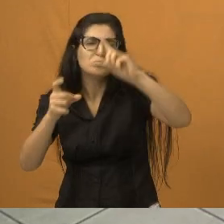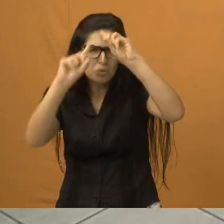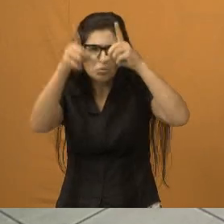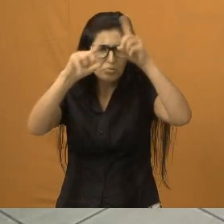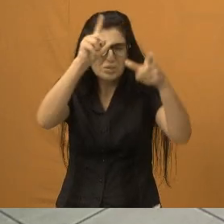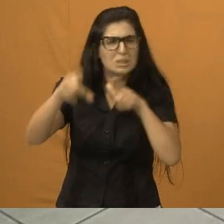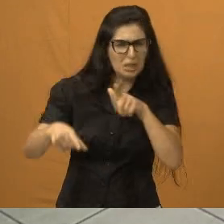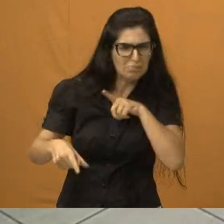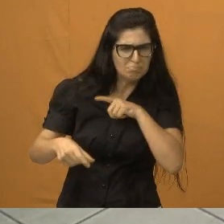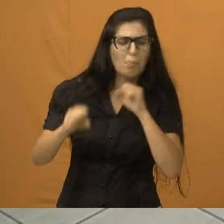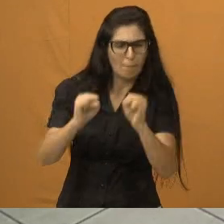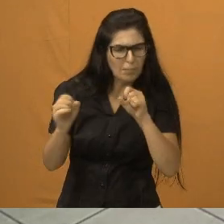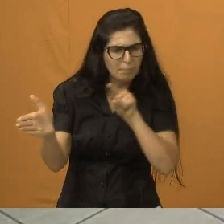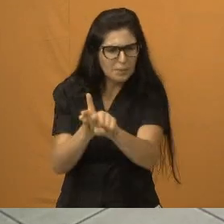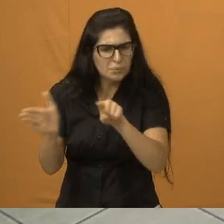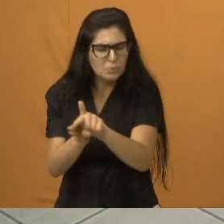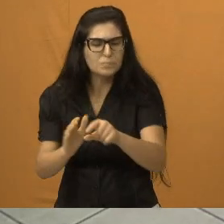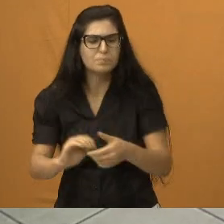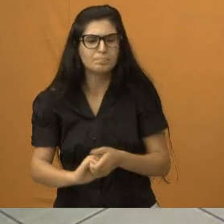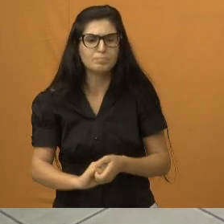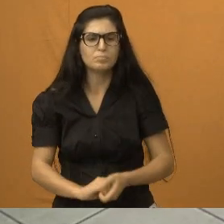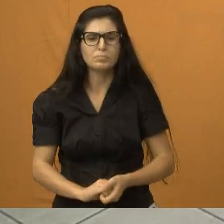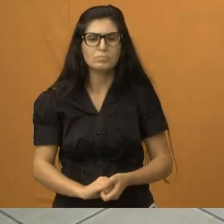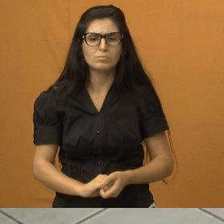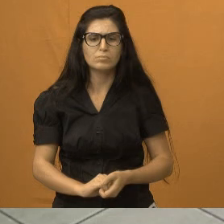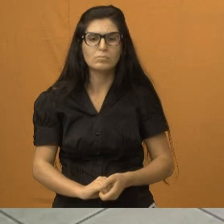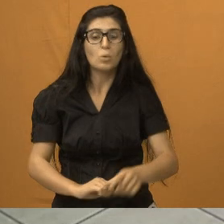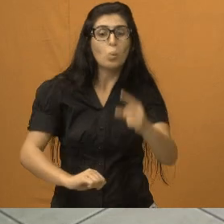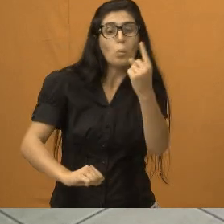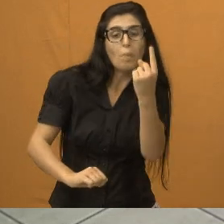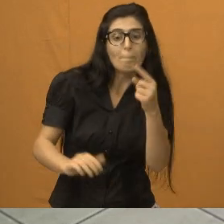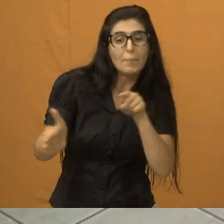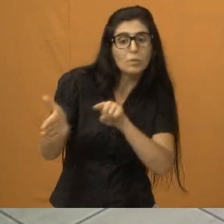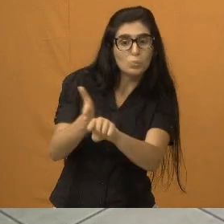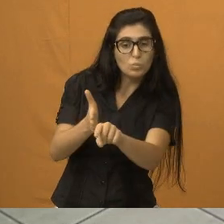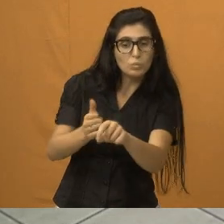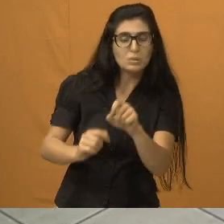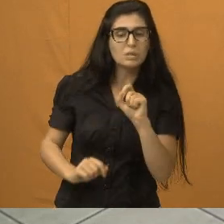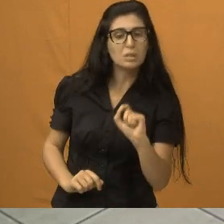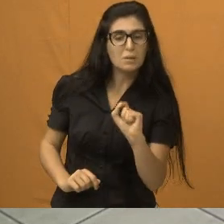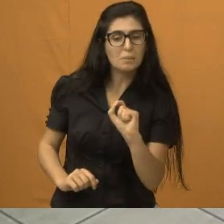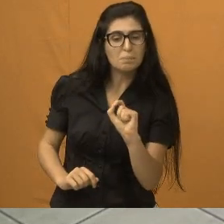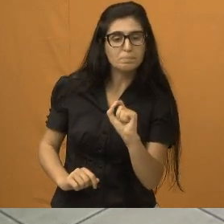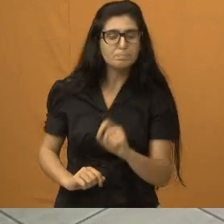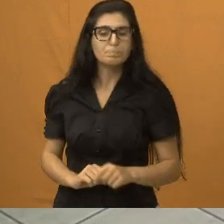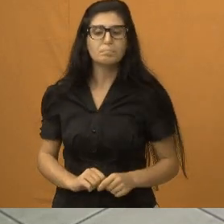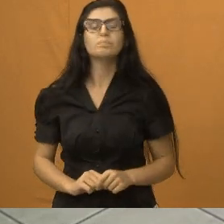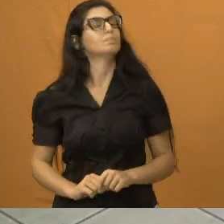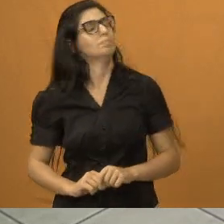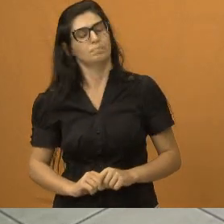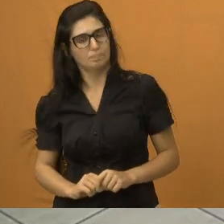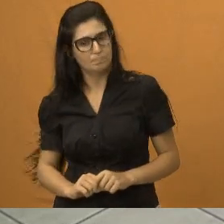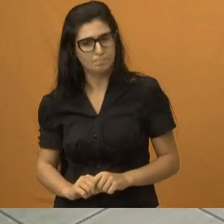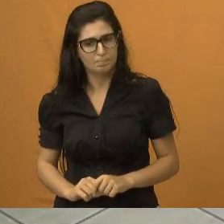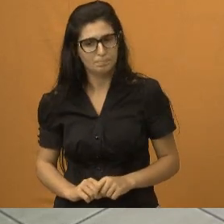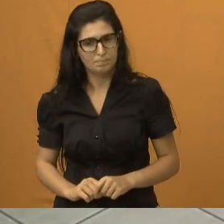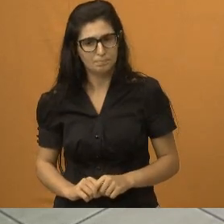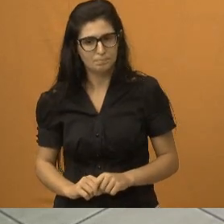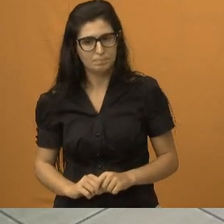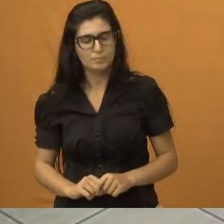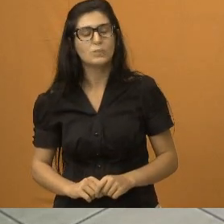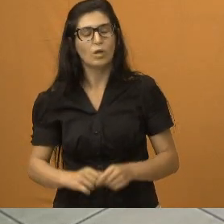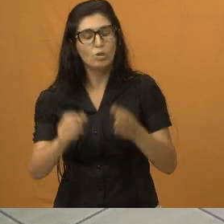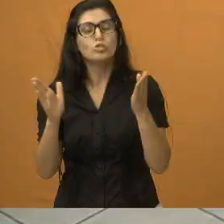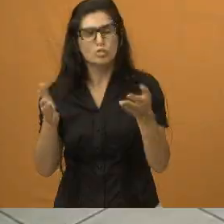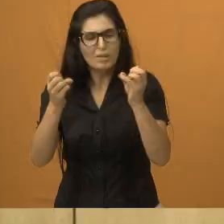Eu gostaria de fazer uma pergunta tinha algumas, mas durante a apresentação você já foi